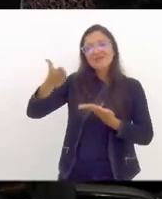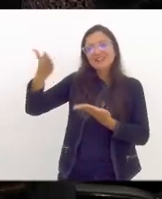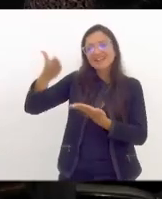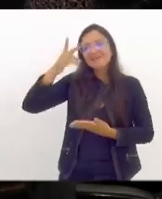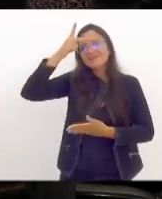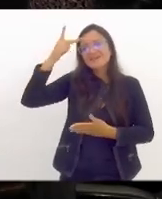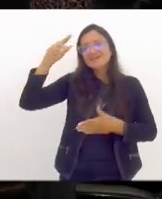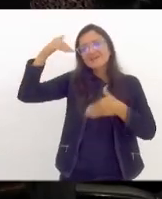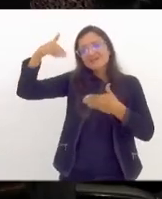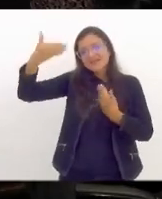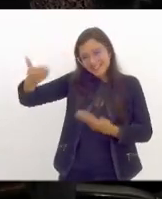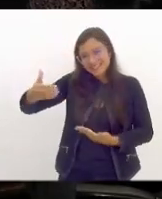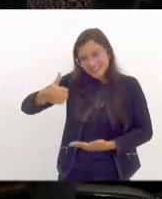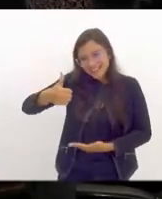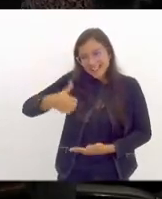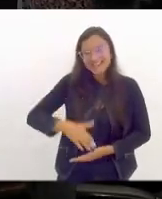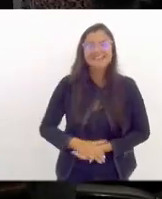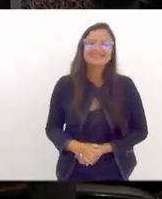boa